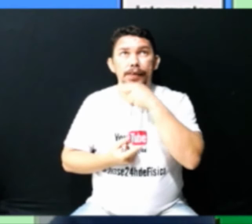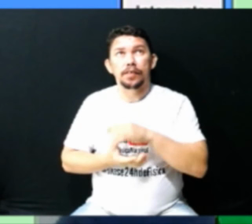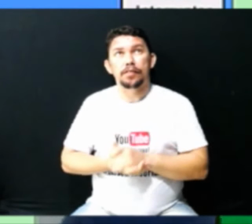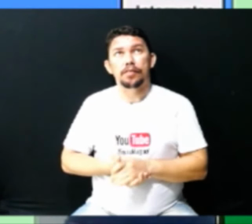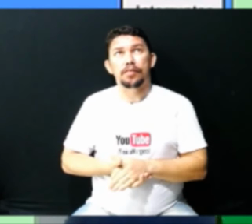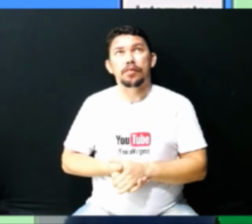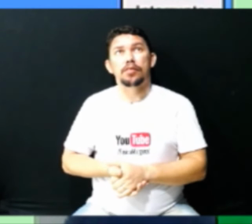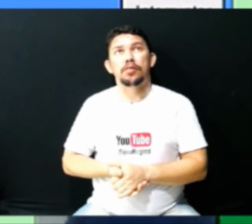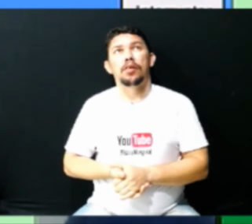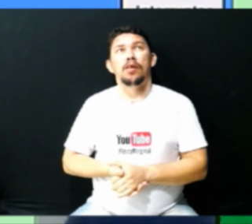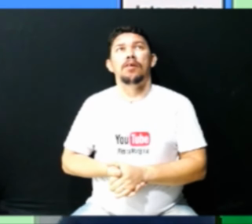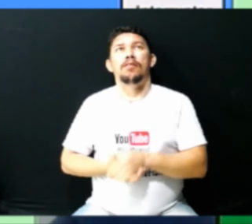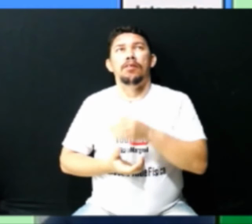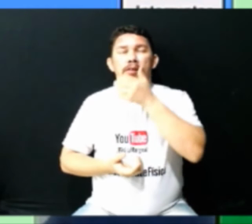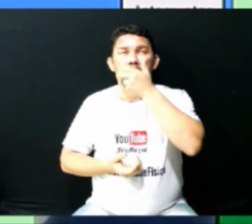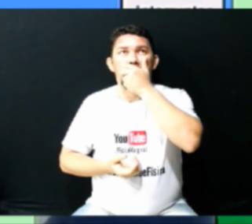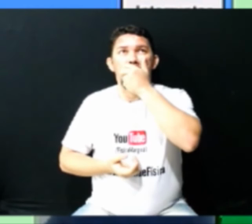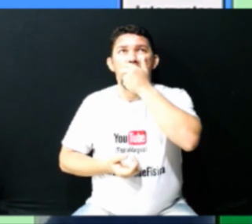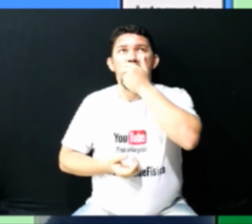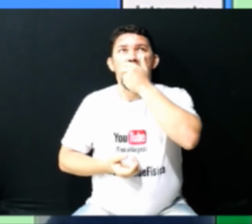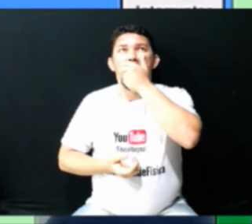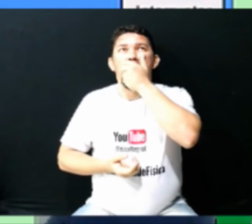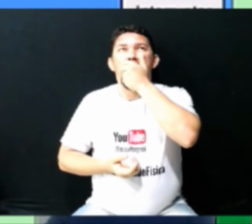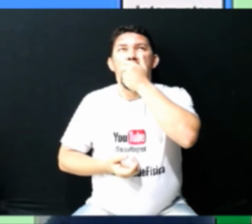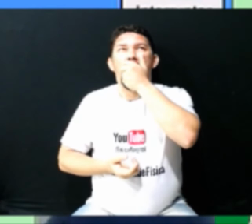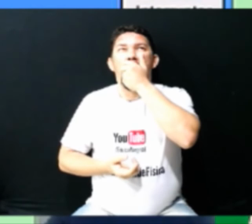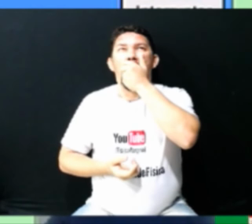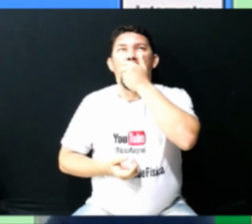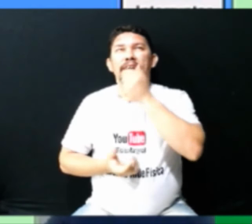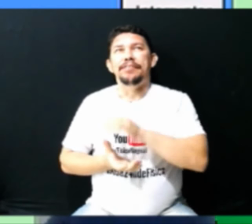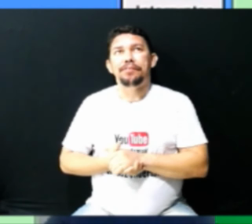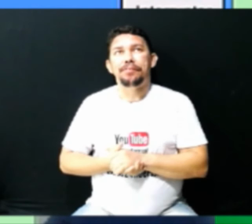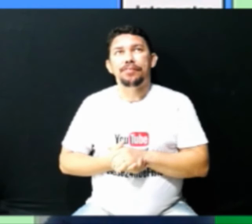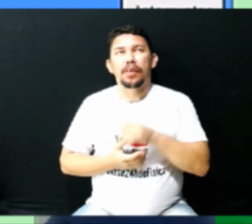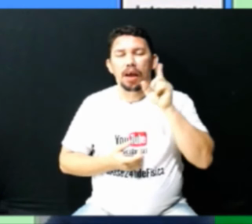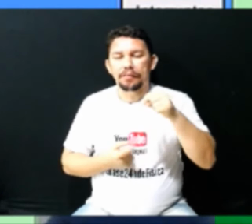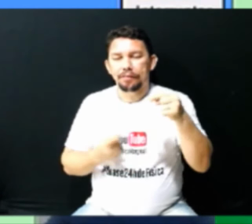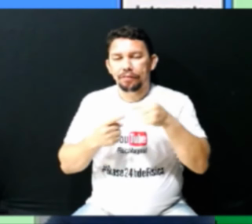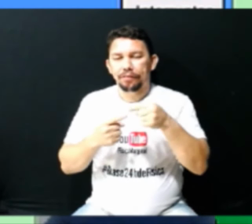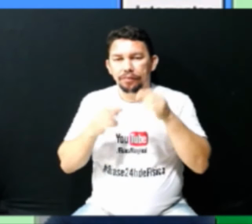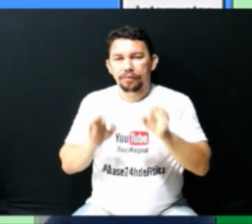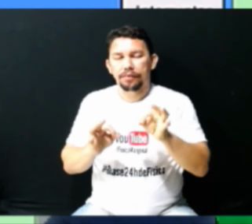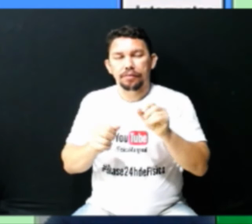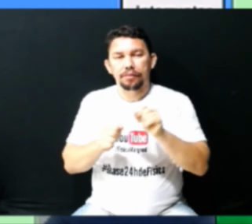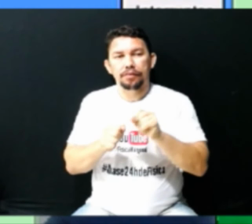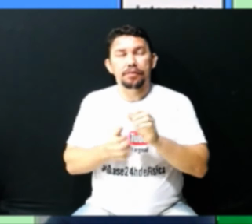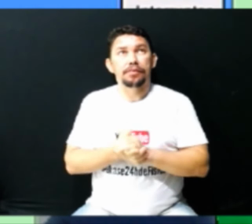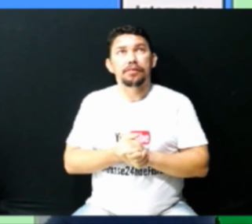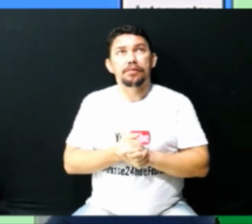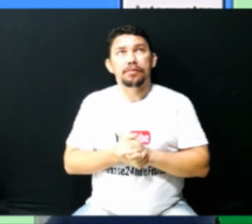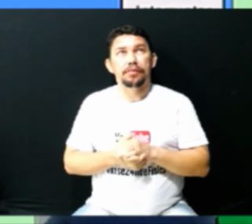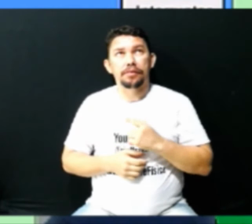Pronto. Essa é a forma correta de fazer. Então, um amperímetro ligado em série está medindo a corrente passando aqui pelo circuito. Agora eu vou ligar um amperímetro